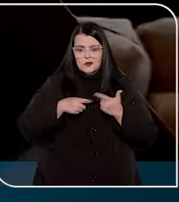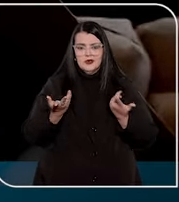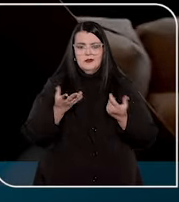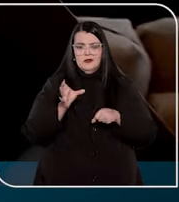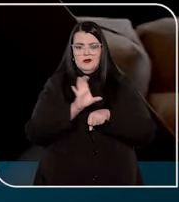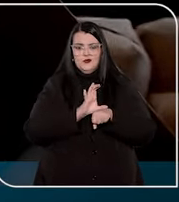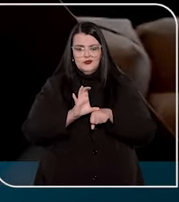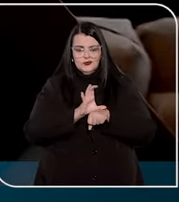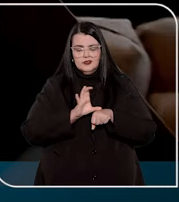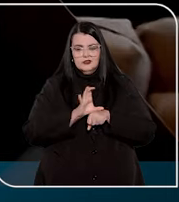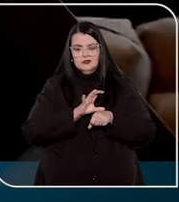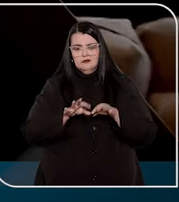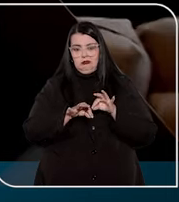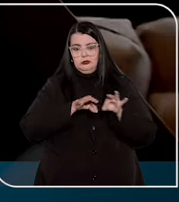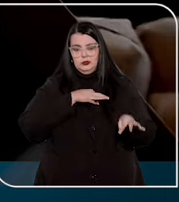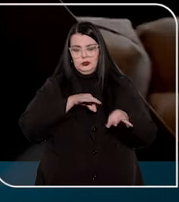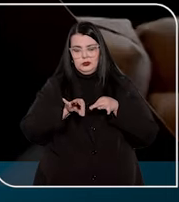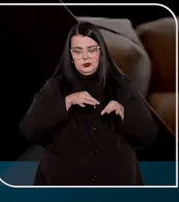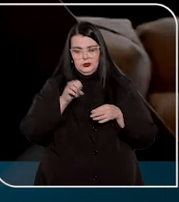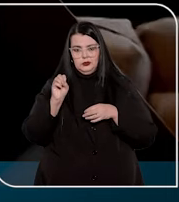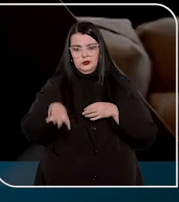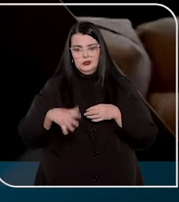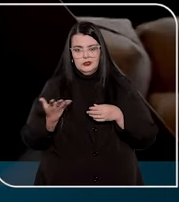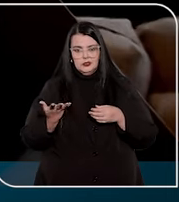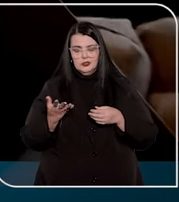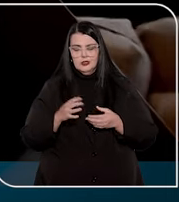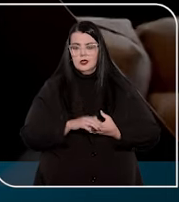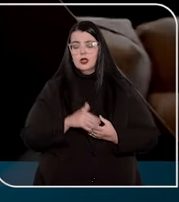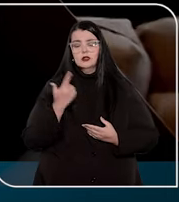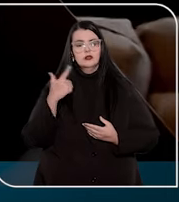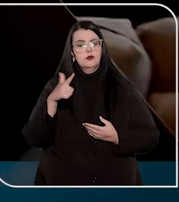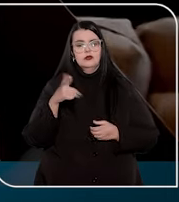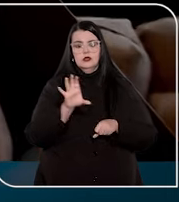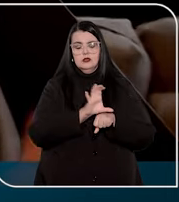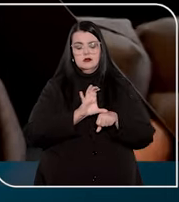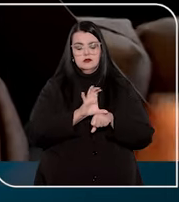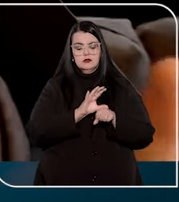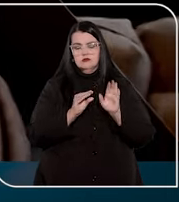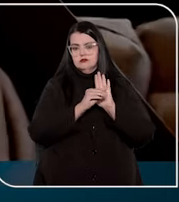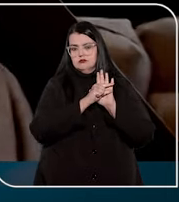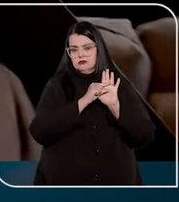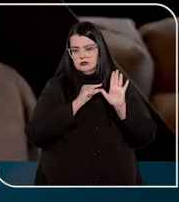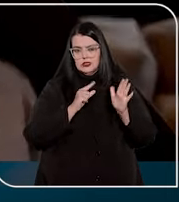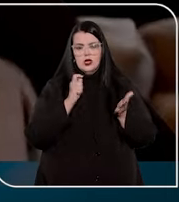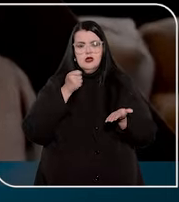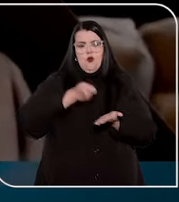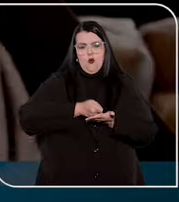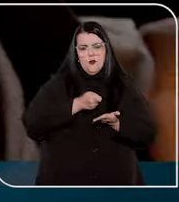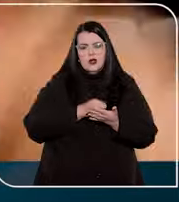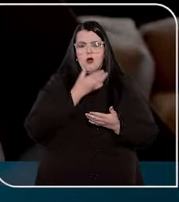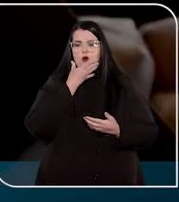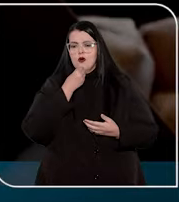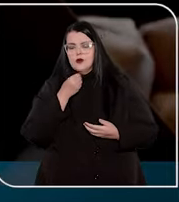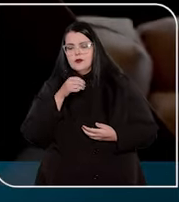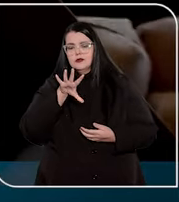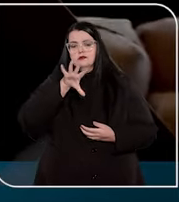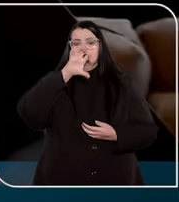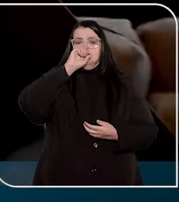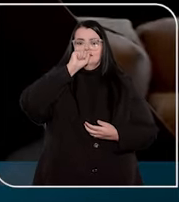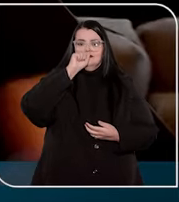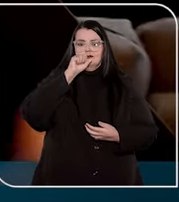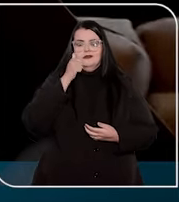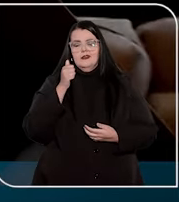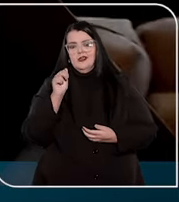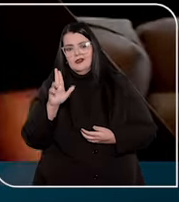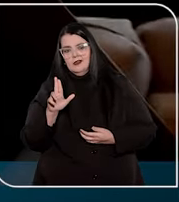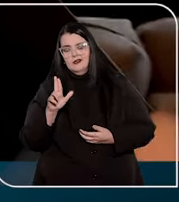por isso que a Constituição está escrita, né? Não tem na Constituição escrito assim: todos os homens são obrigados a respirar. No entanto, respiramos,